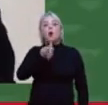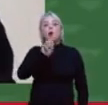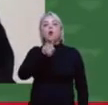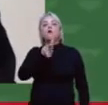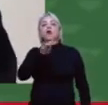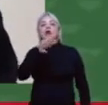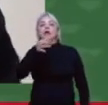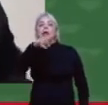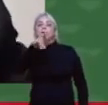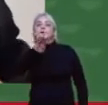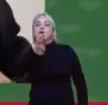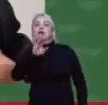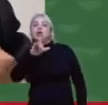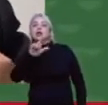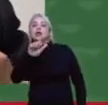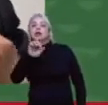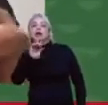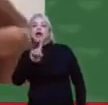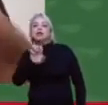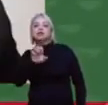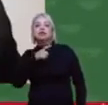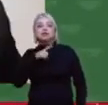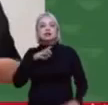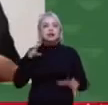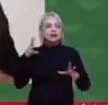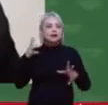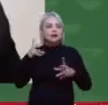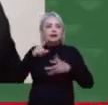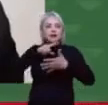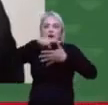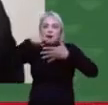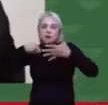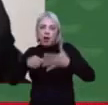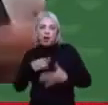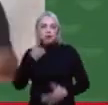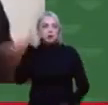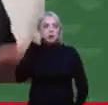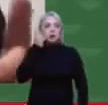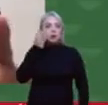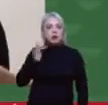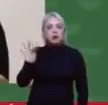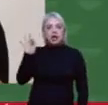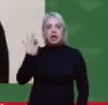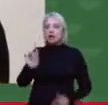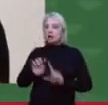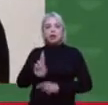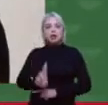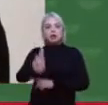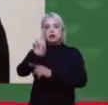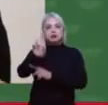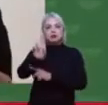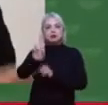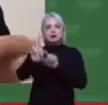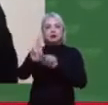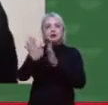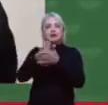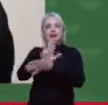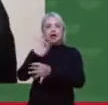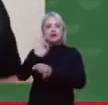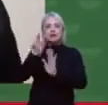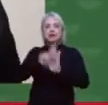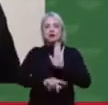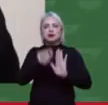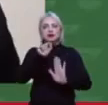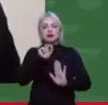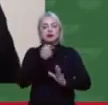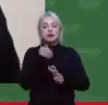seja, você tem um amontoado de deputados, mas nenhum deles representa um projeto, que é